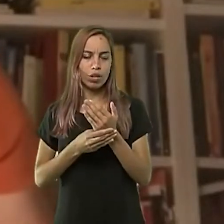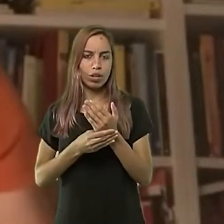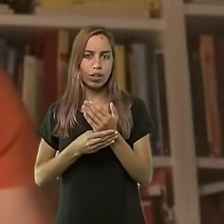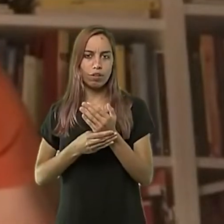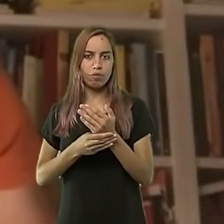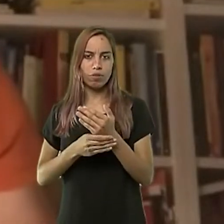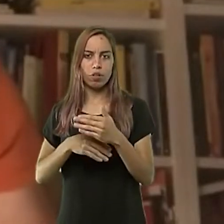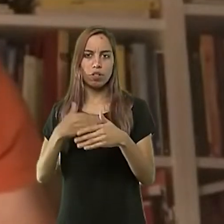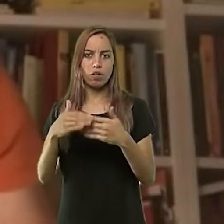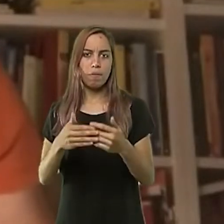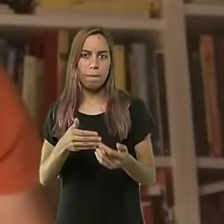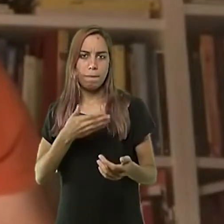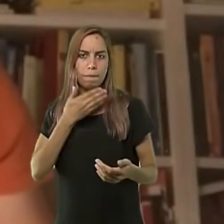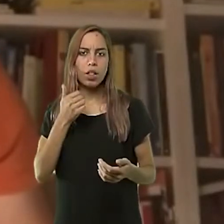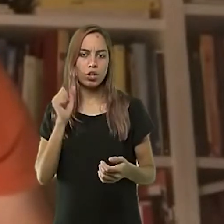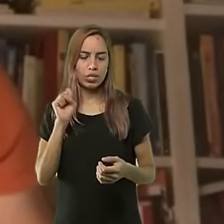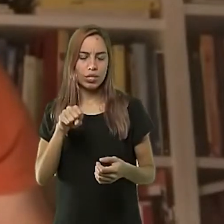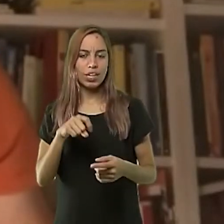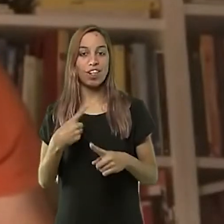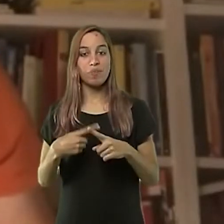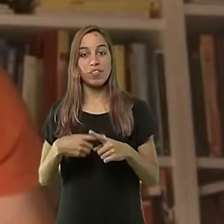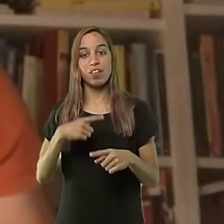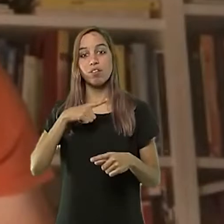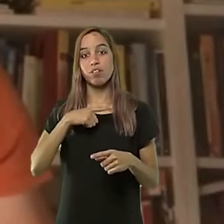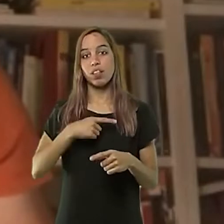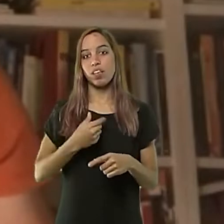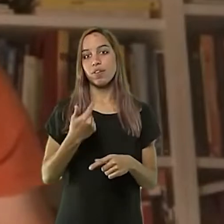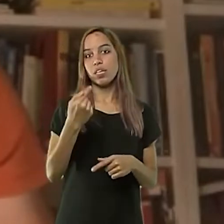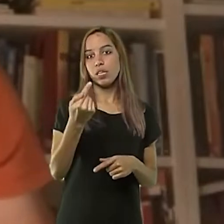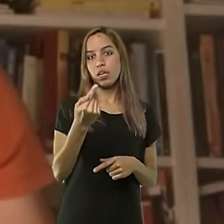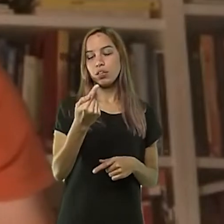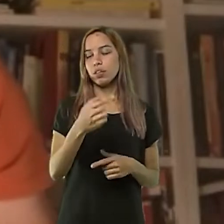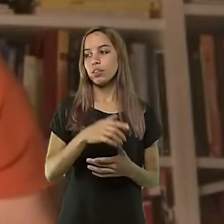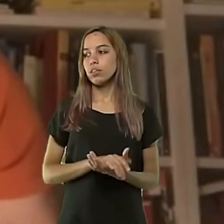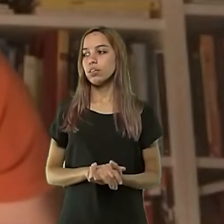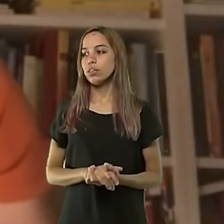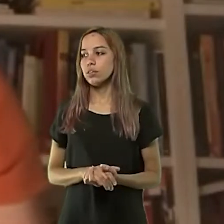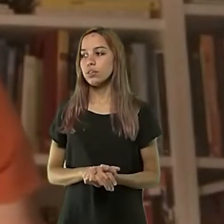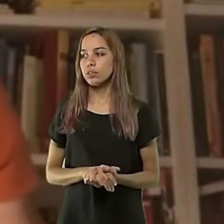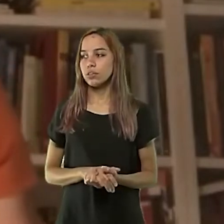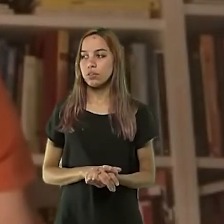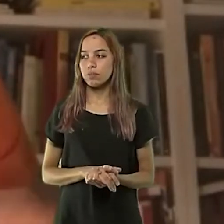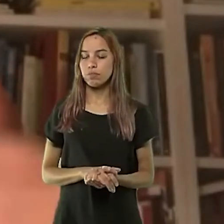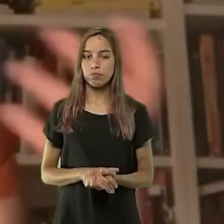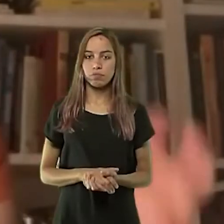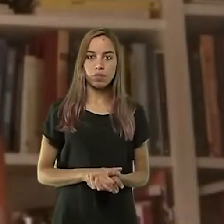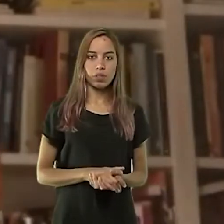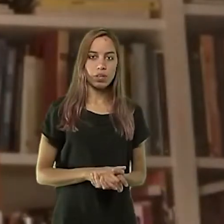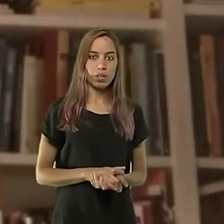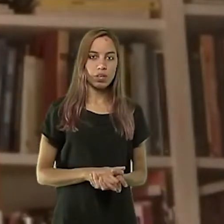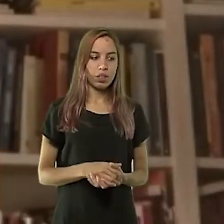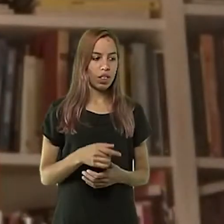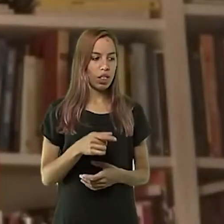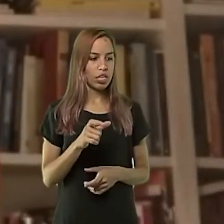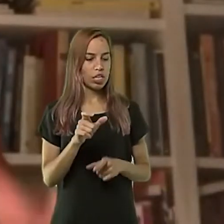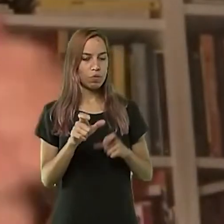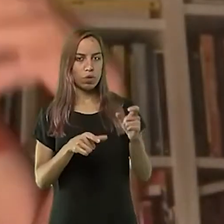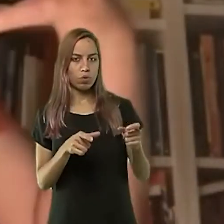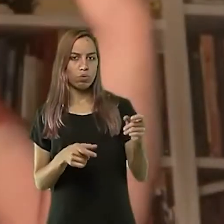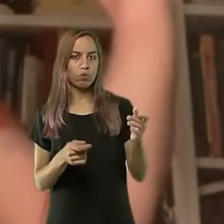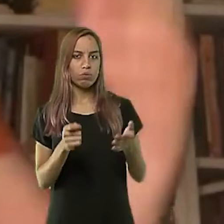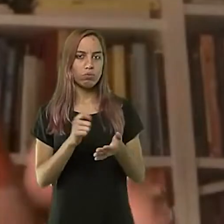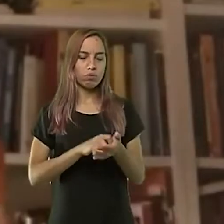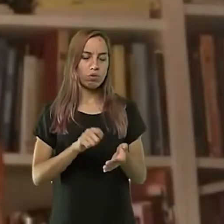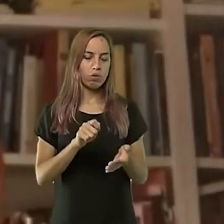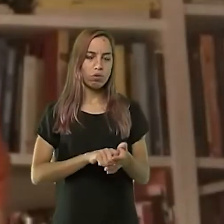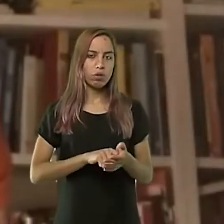uma vez jantar com o Manguel e ter dito que me sentia uma espécie de escravo do Borges, porque